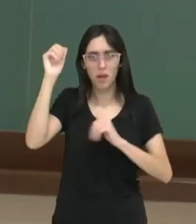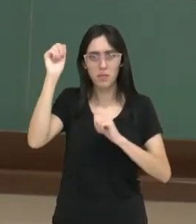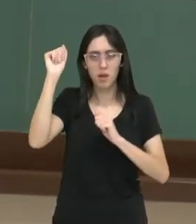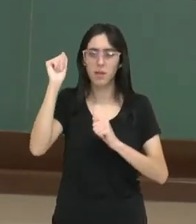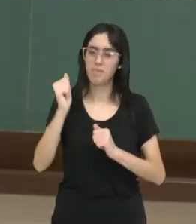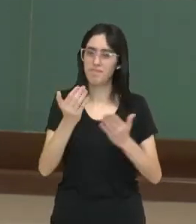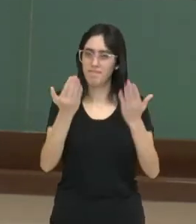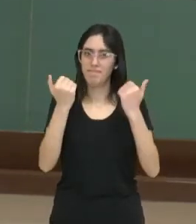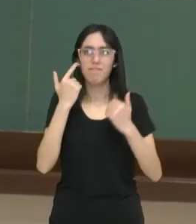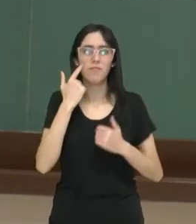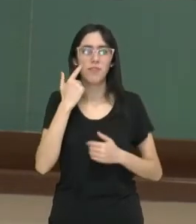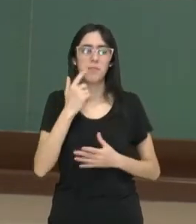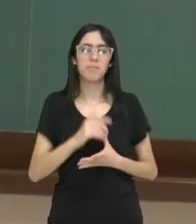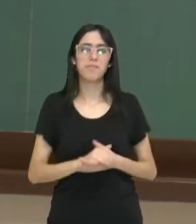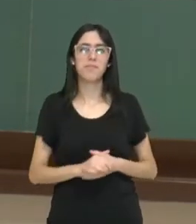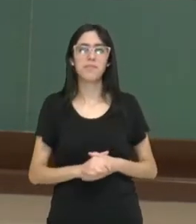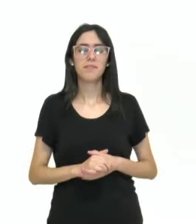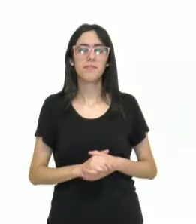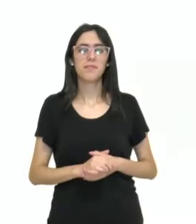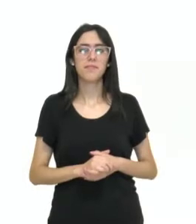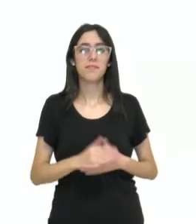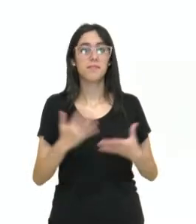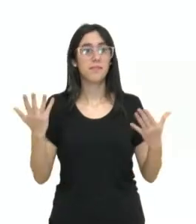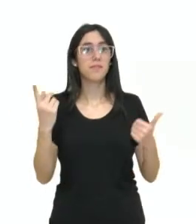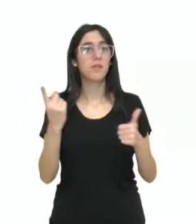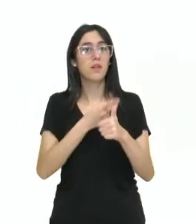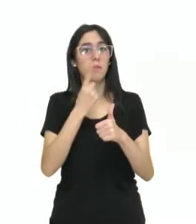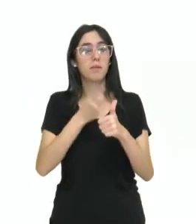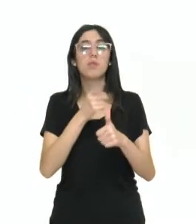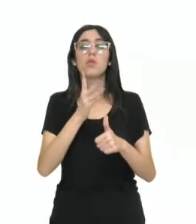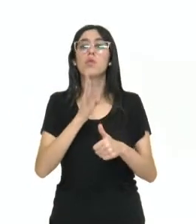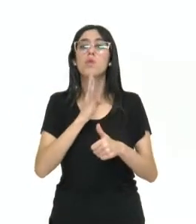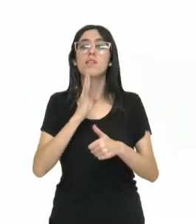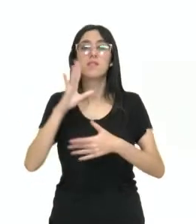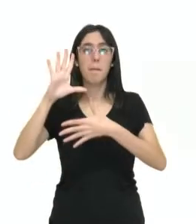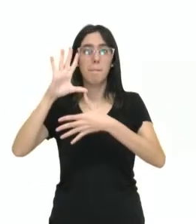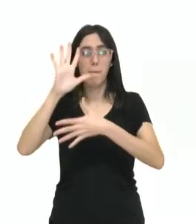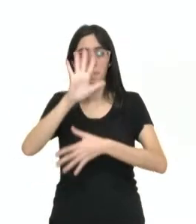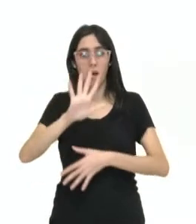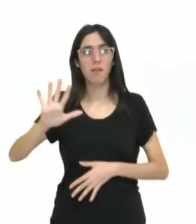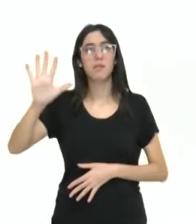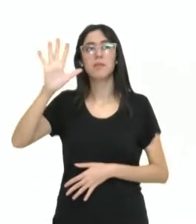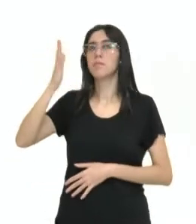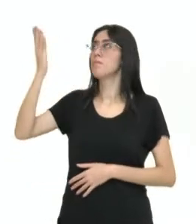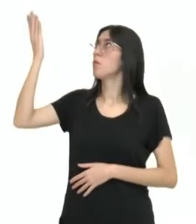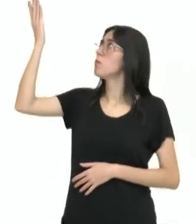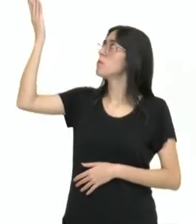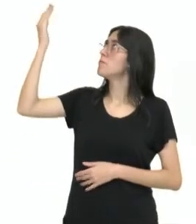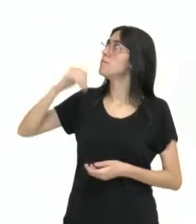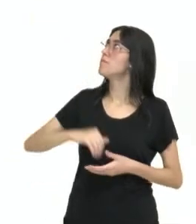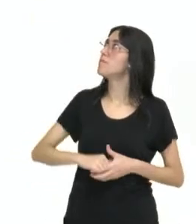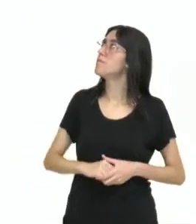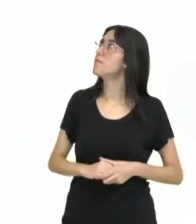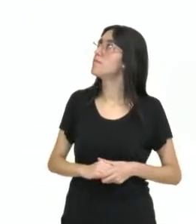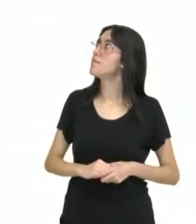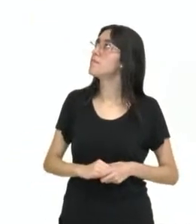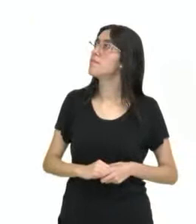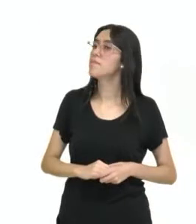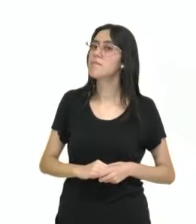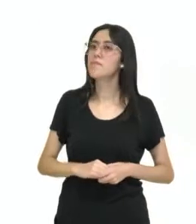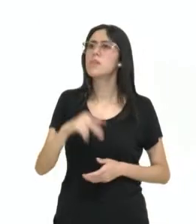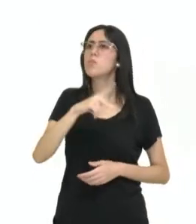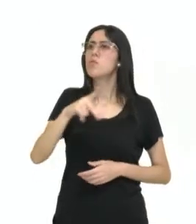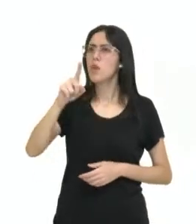ver? Aqui. Bom, primeiro vamos conhecer o mapa, né, gente? Olha aqui. Ai, professora, Portugal.